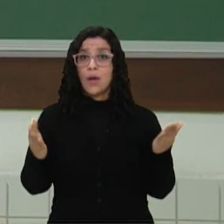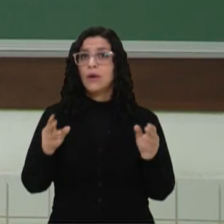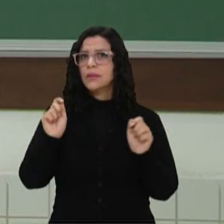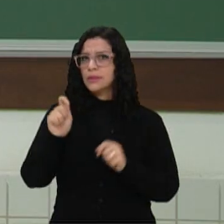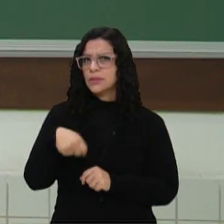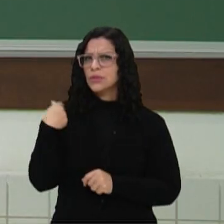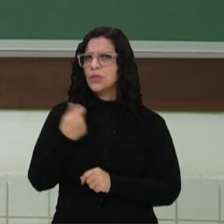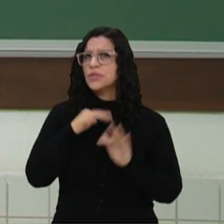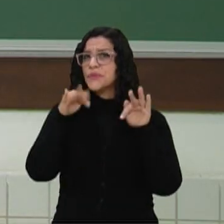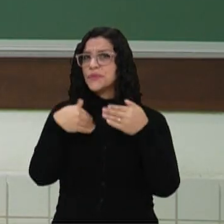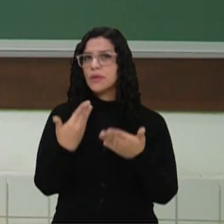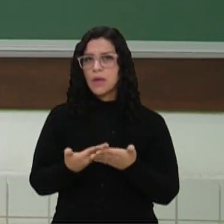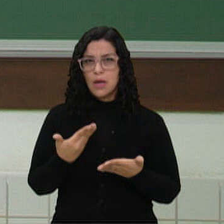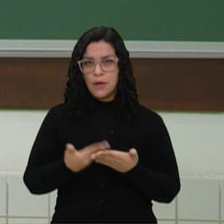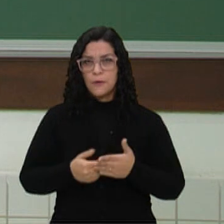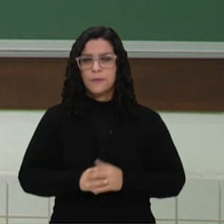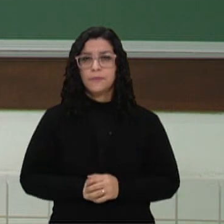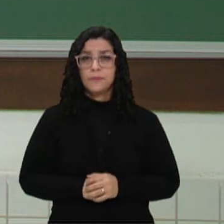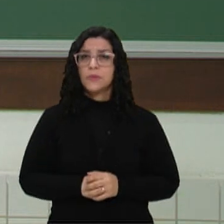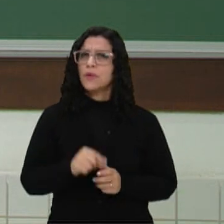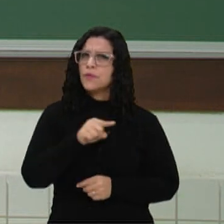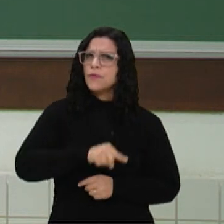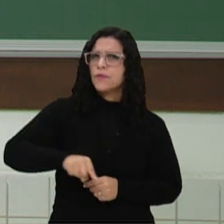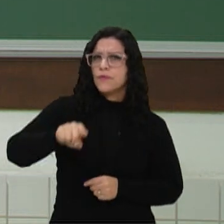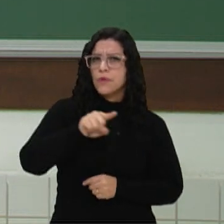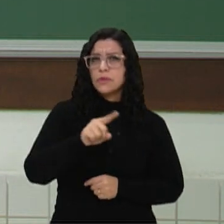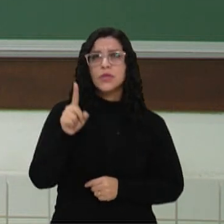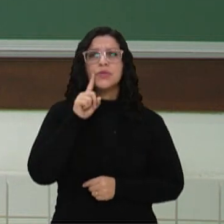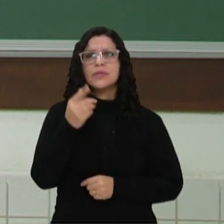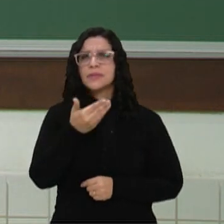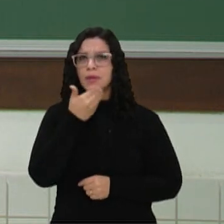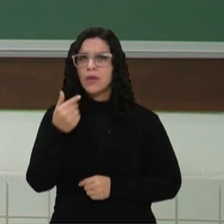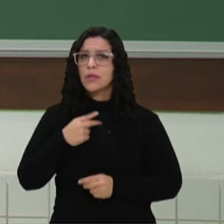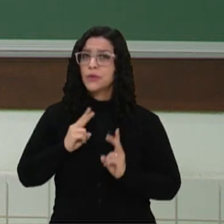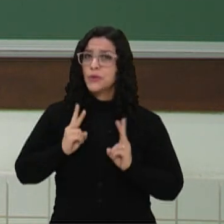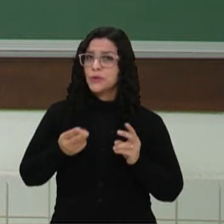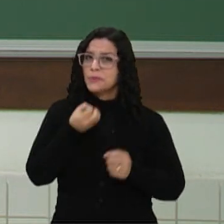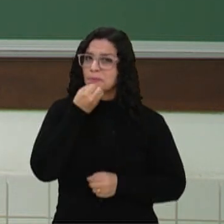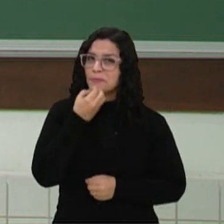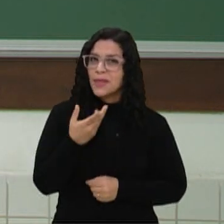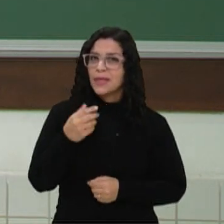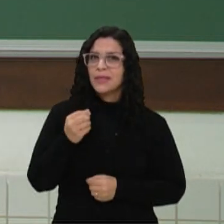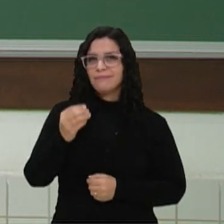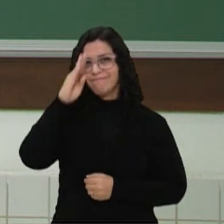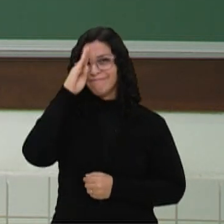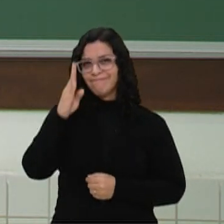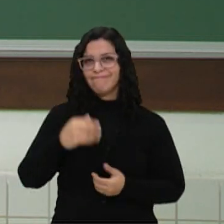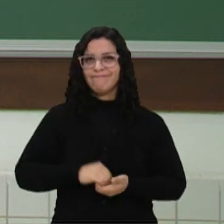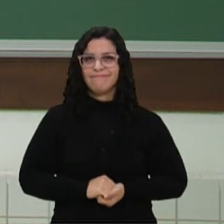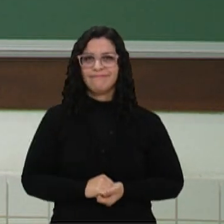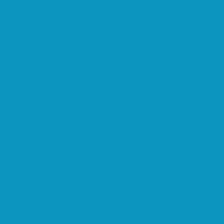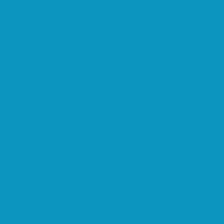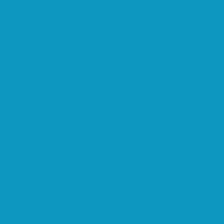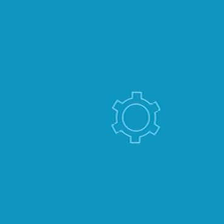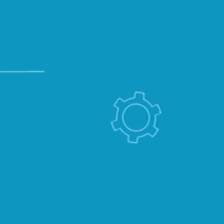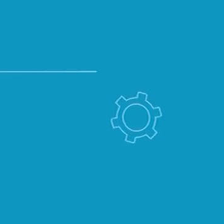Agora sim, estamos no fim da aula. Desejo a você dias melhores, continue bem e bons estudos.